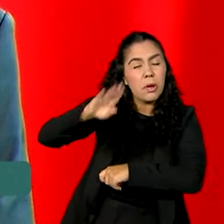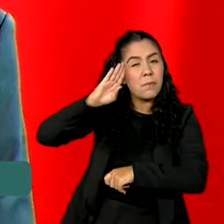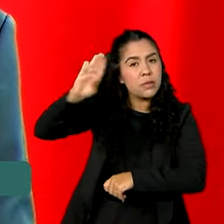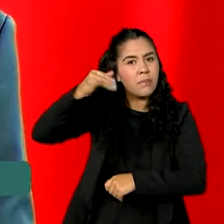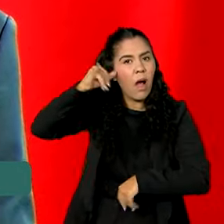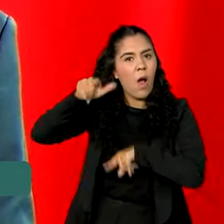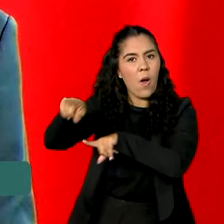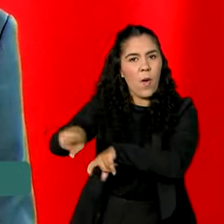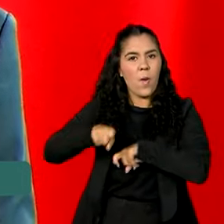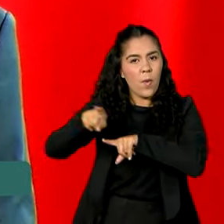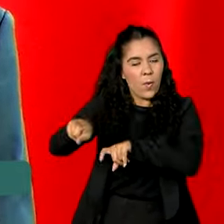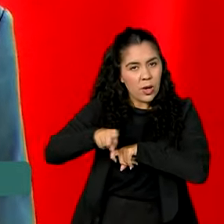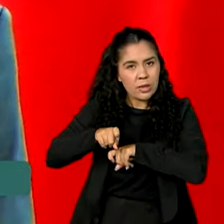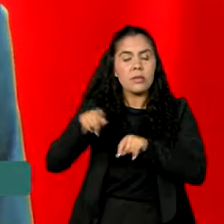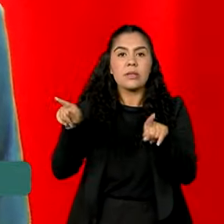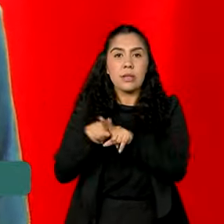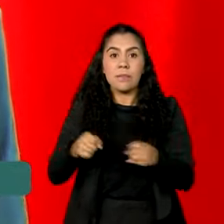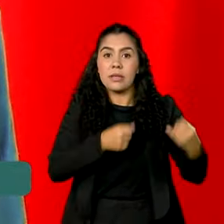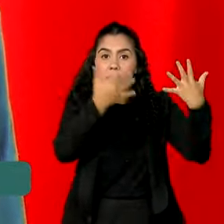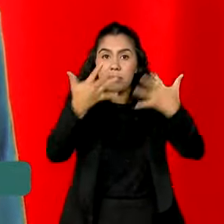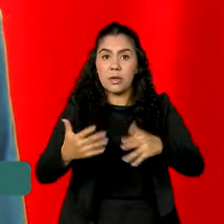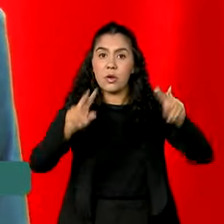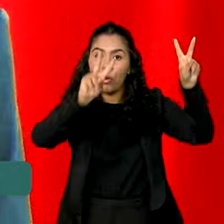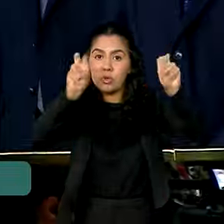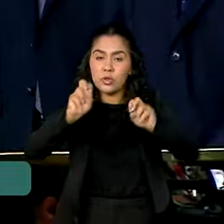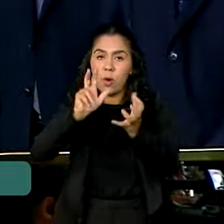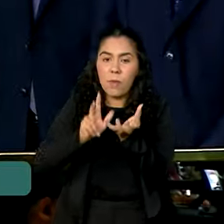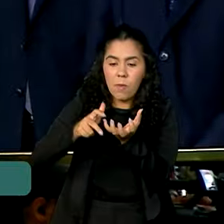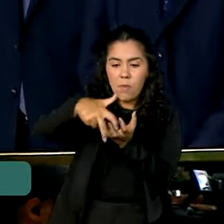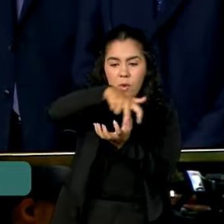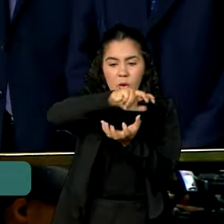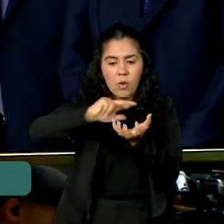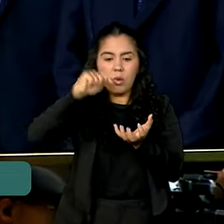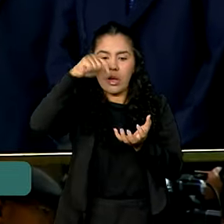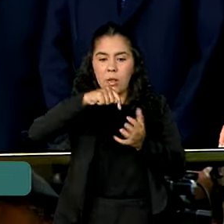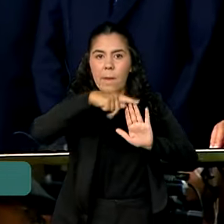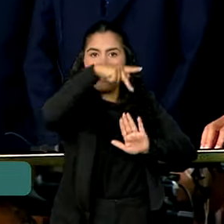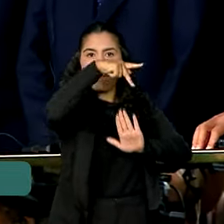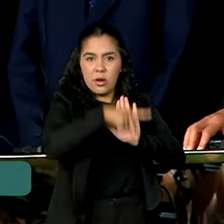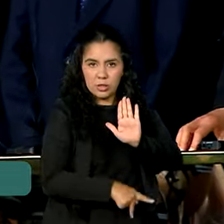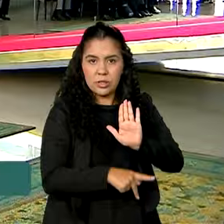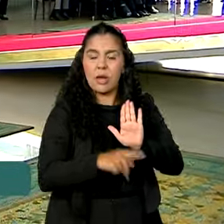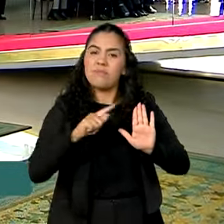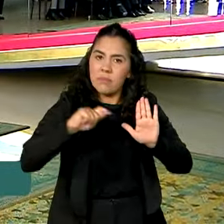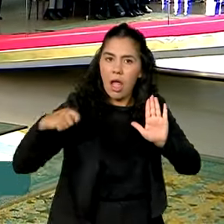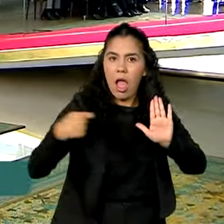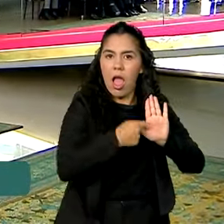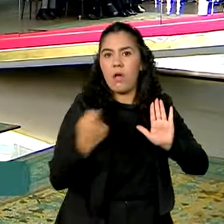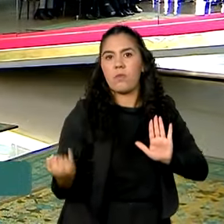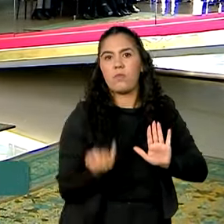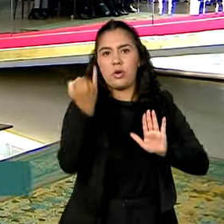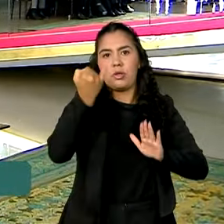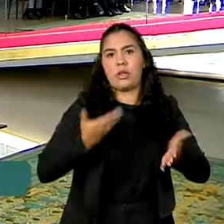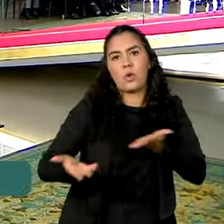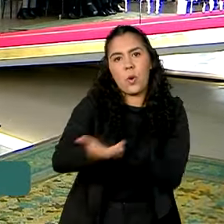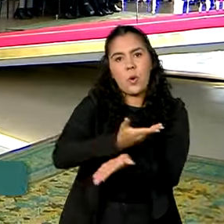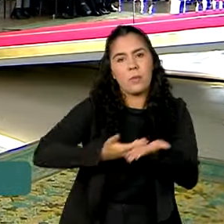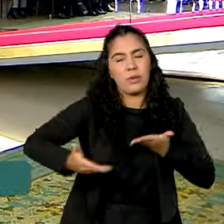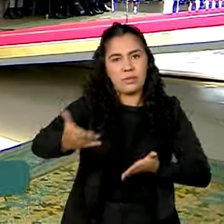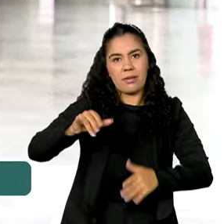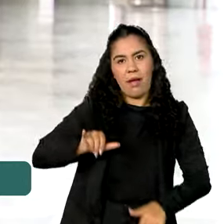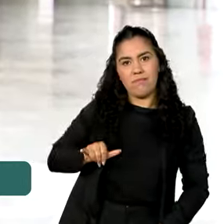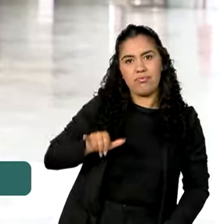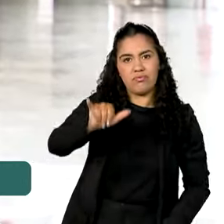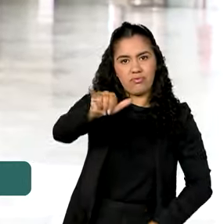E mencionou o projeto satélite sino-brasileiro de recursos terrestres como uma importante cooperação no setor